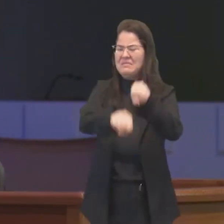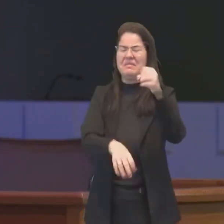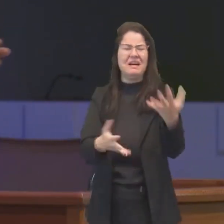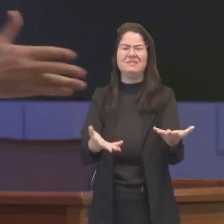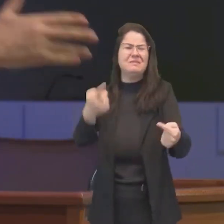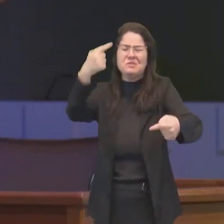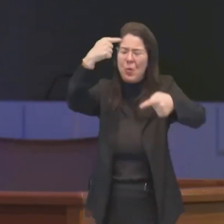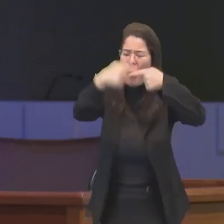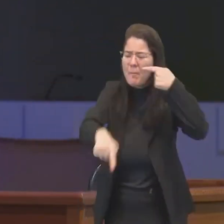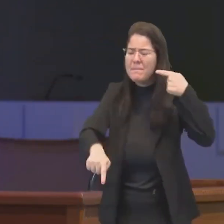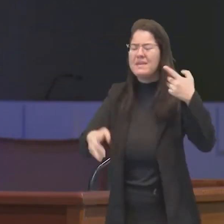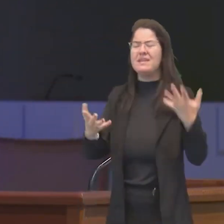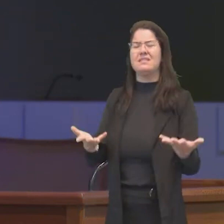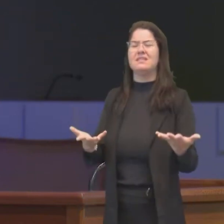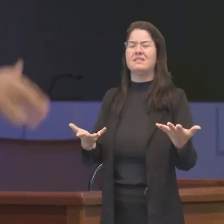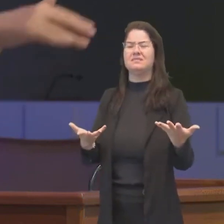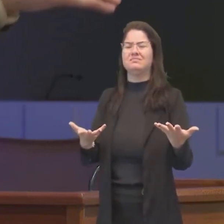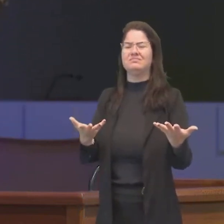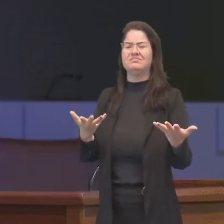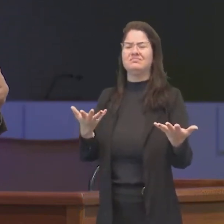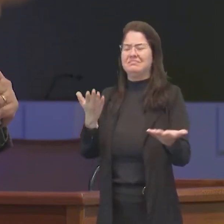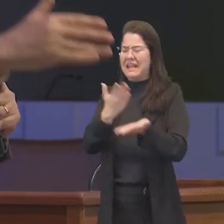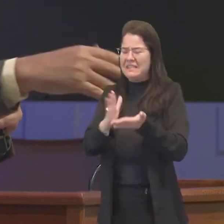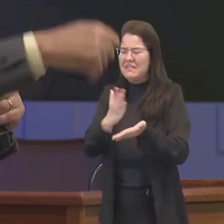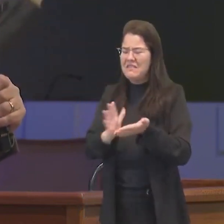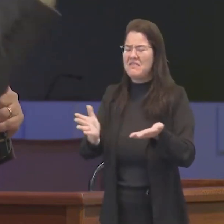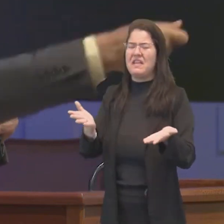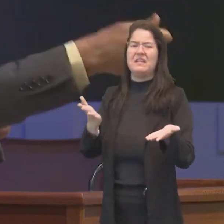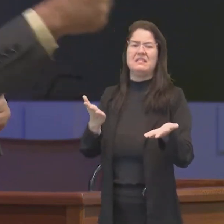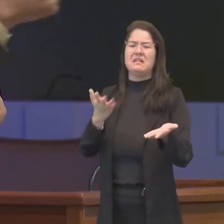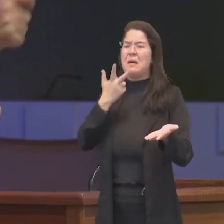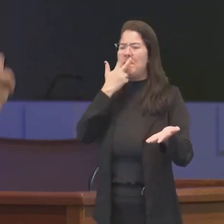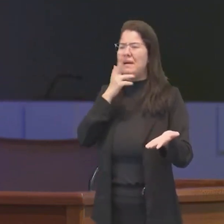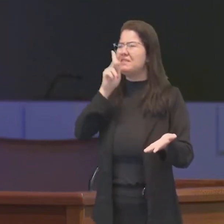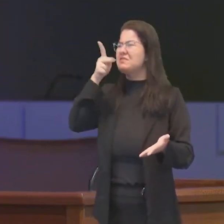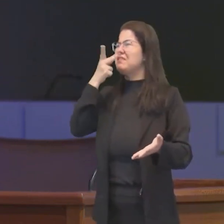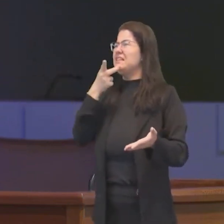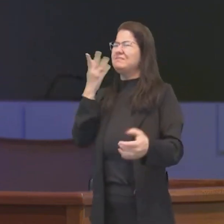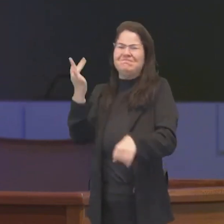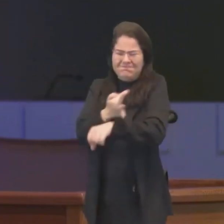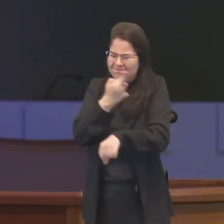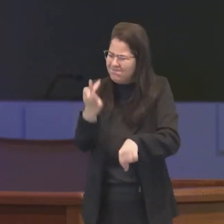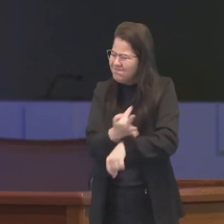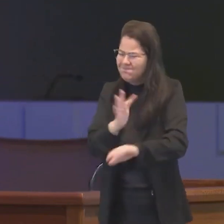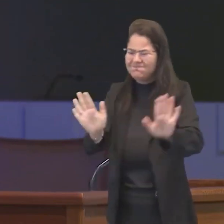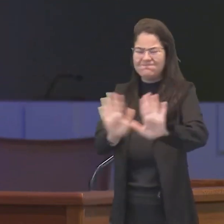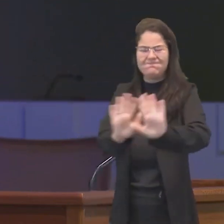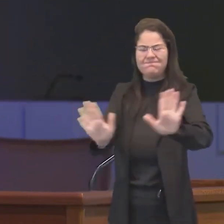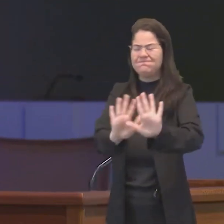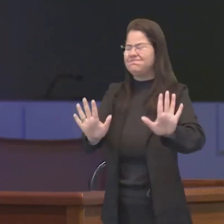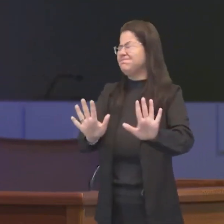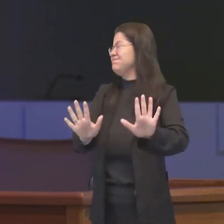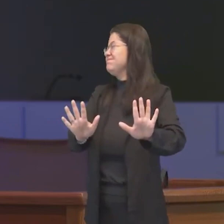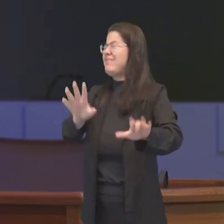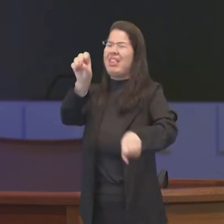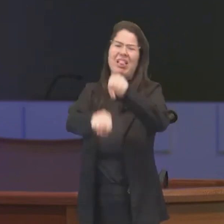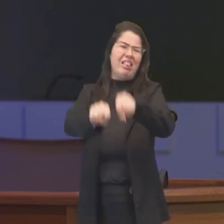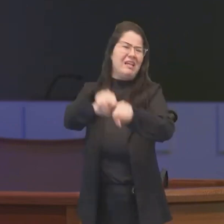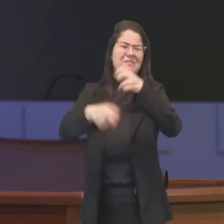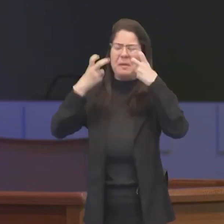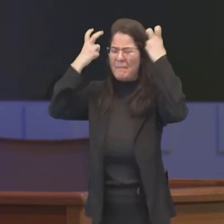vocês me traz nojo, eu não suporto mais. Isaías é muito duro neste